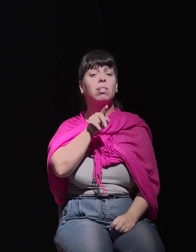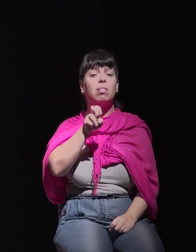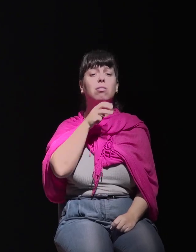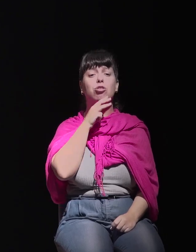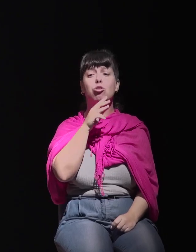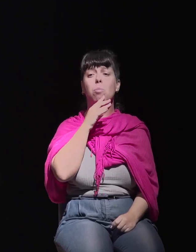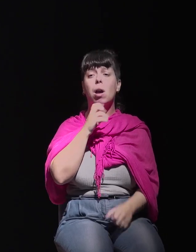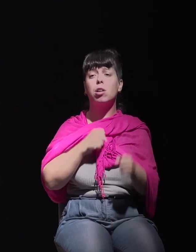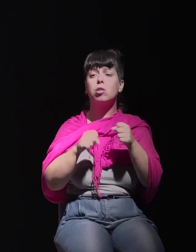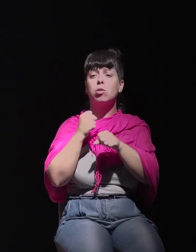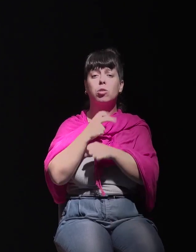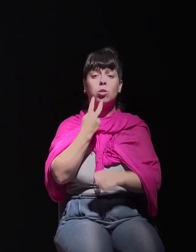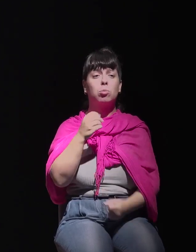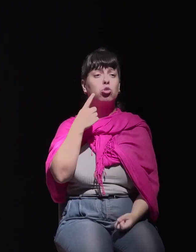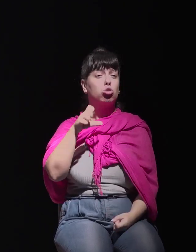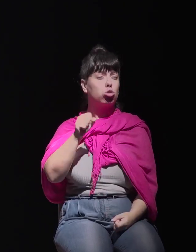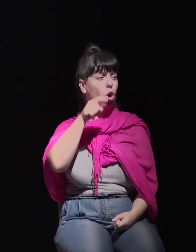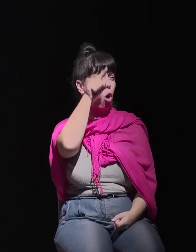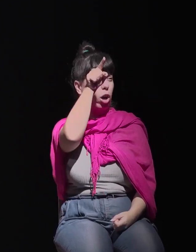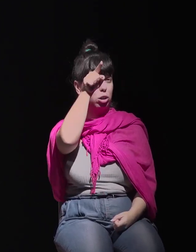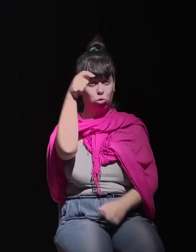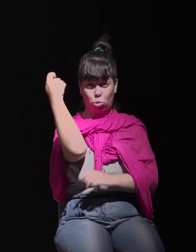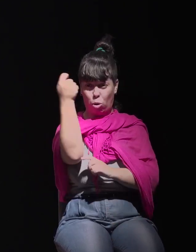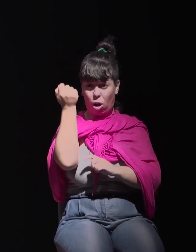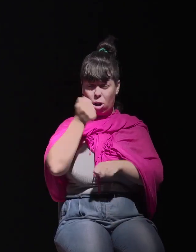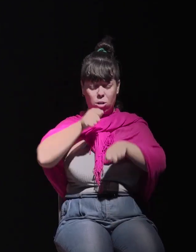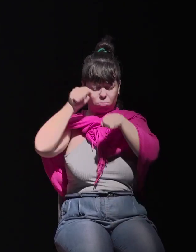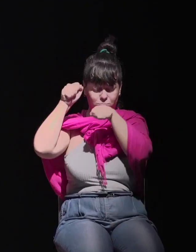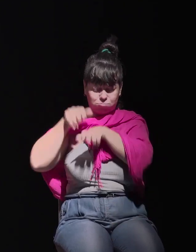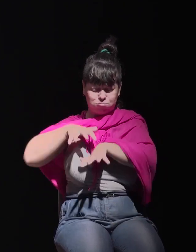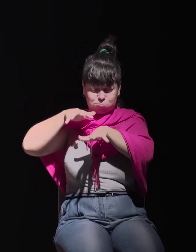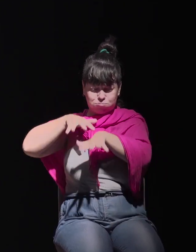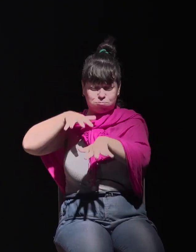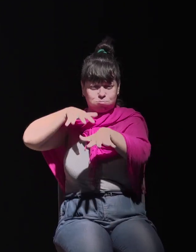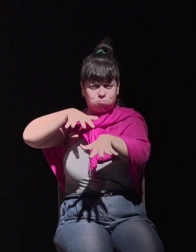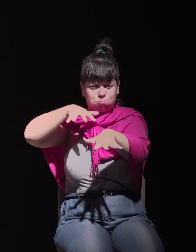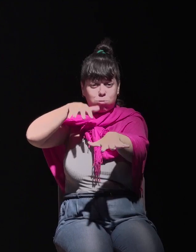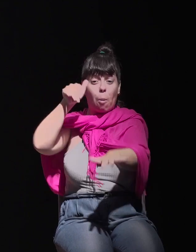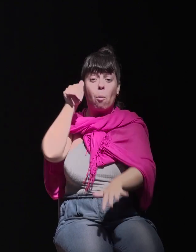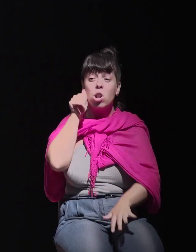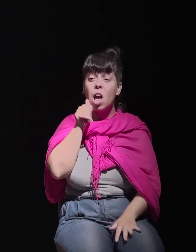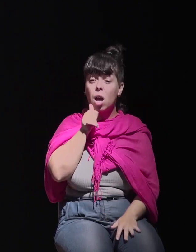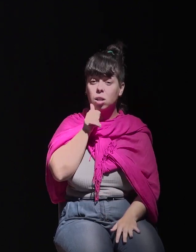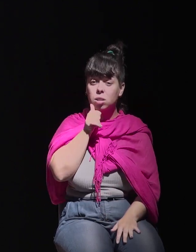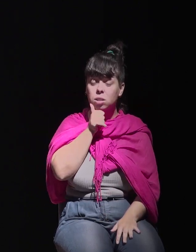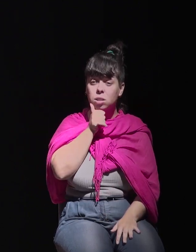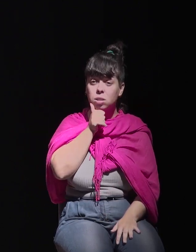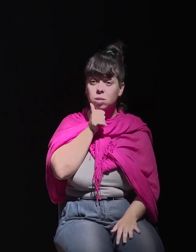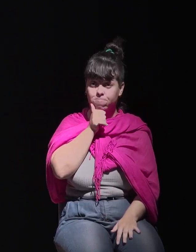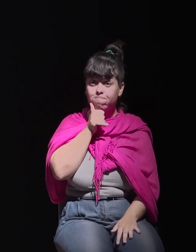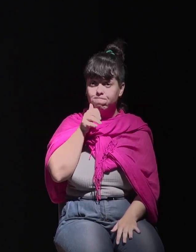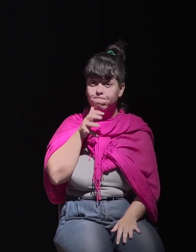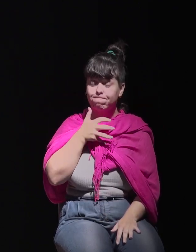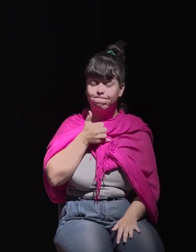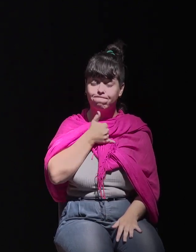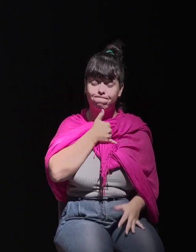de 2018, em que essa avenida estava tomada por mulheres tristes, muito tristes, mas que disseram